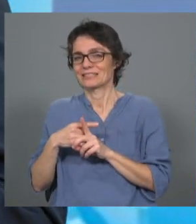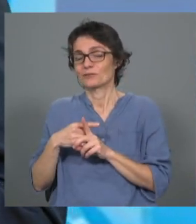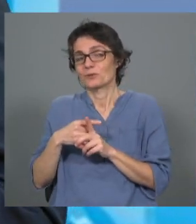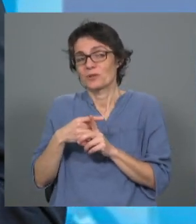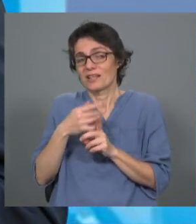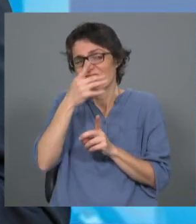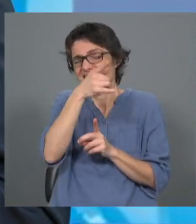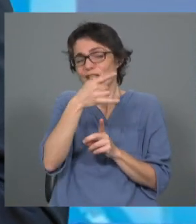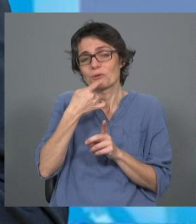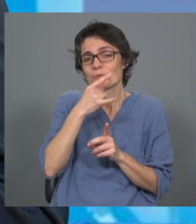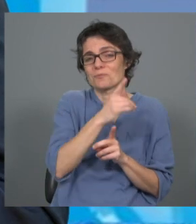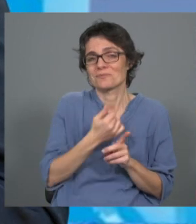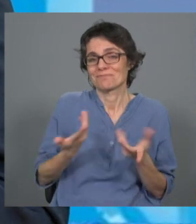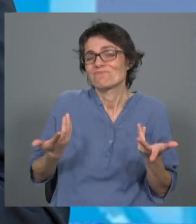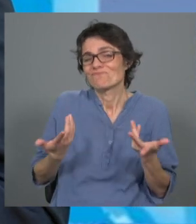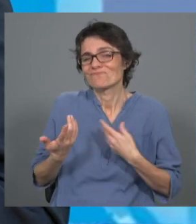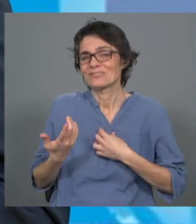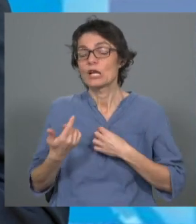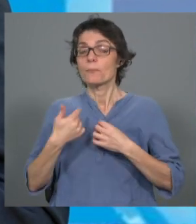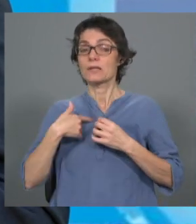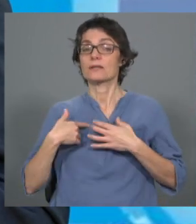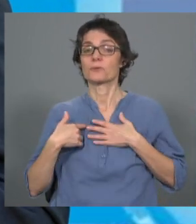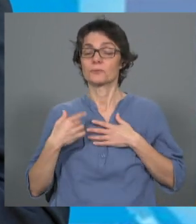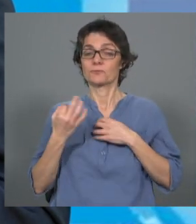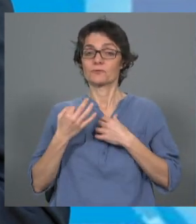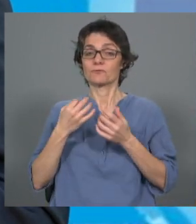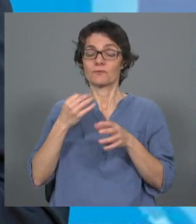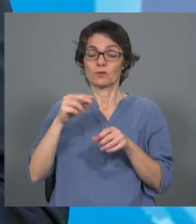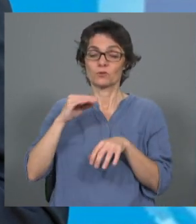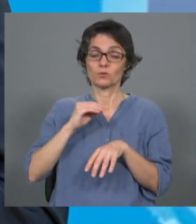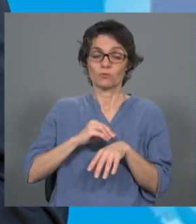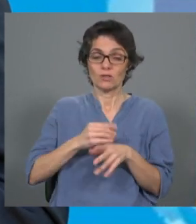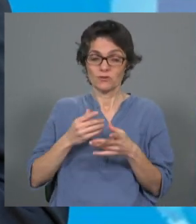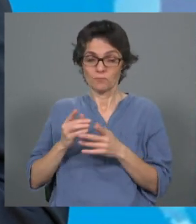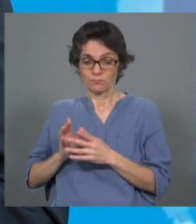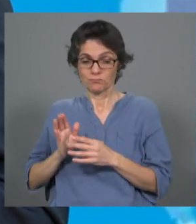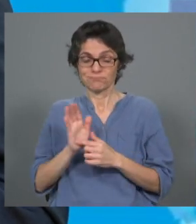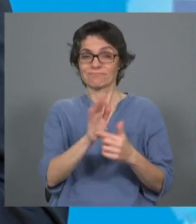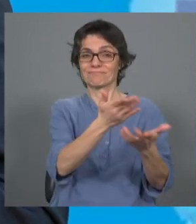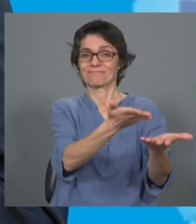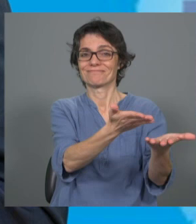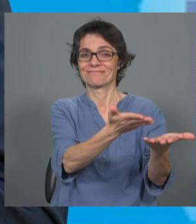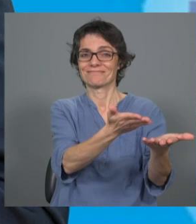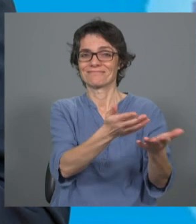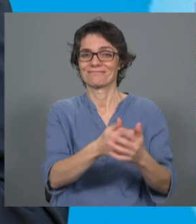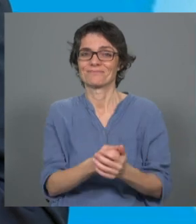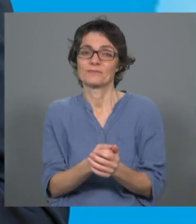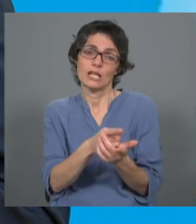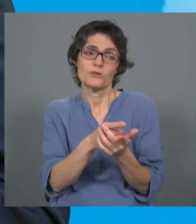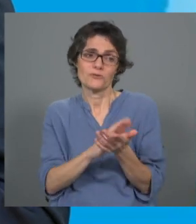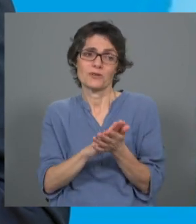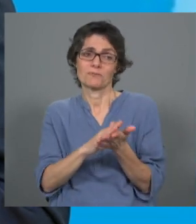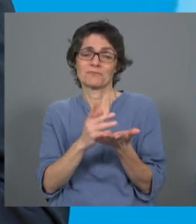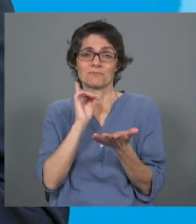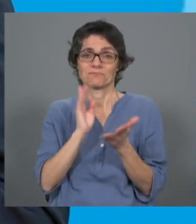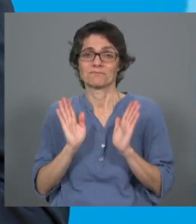isso, mas quer dizer que eu estou a ser testemunho para eles. E só esse simples facto é importante. E é